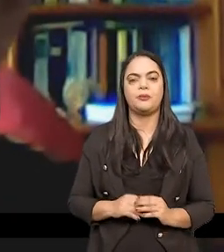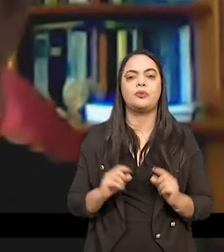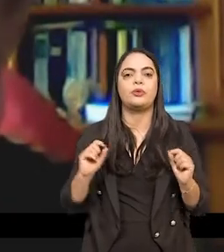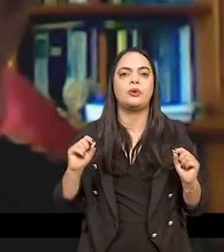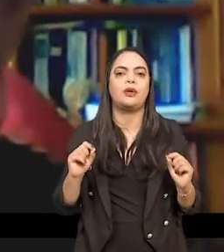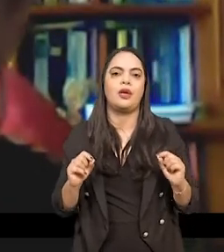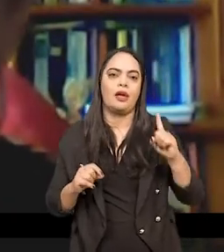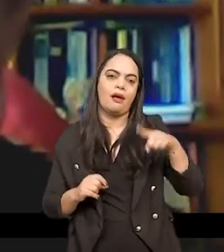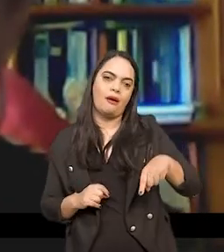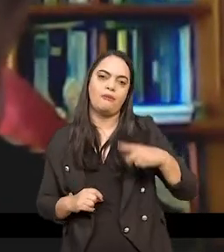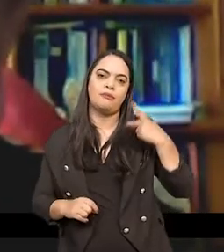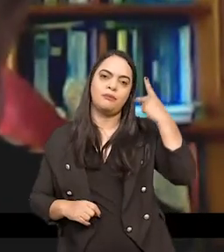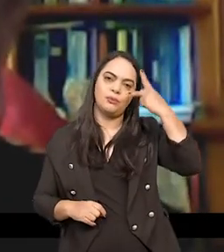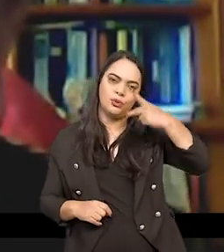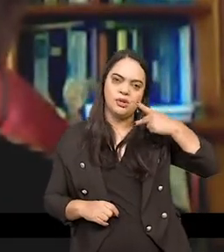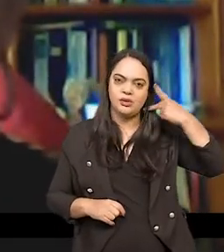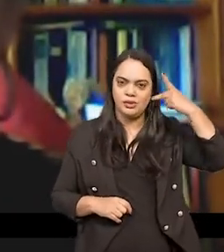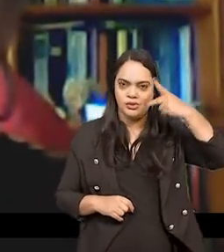mundo político,